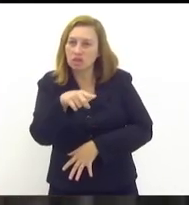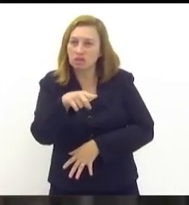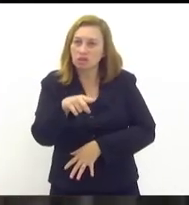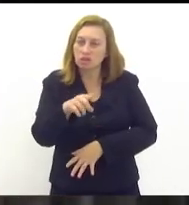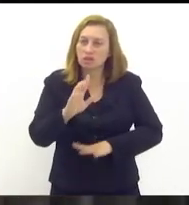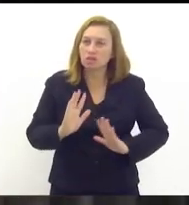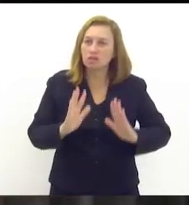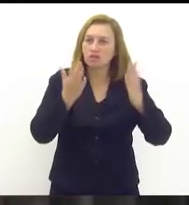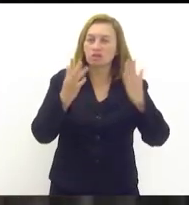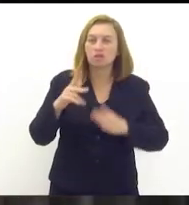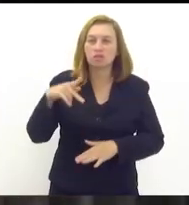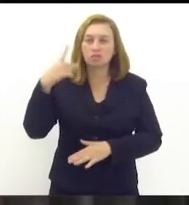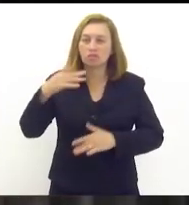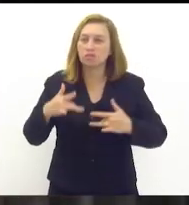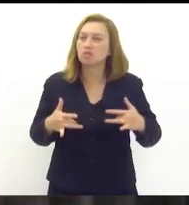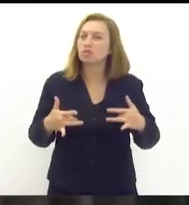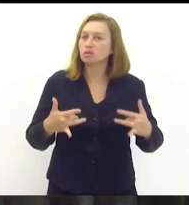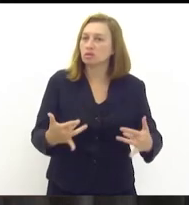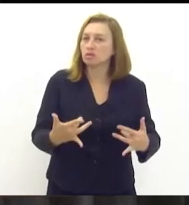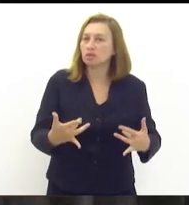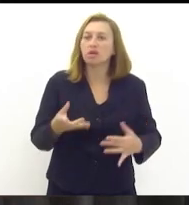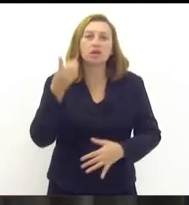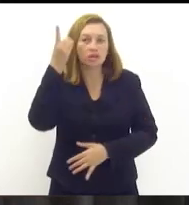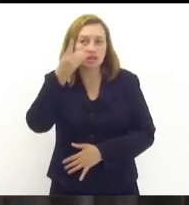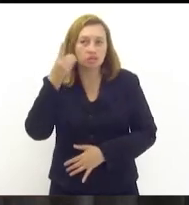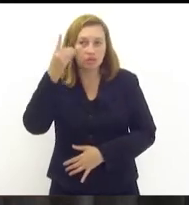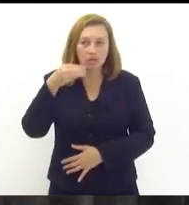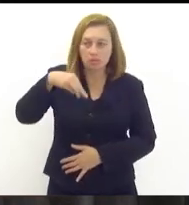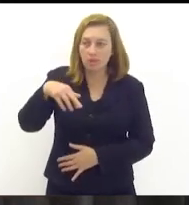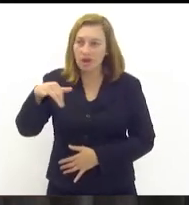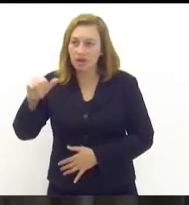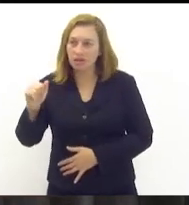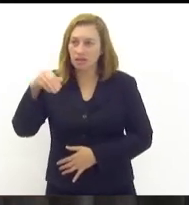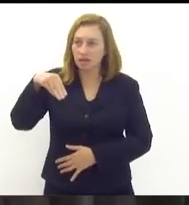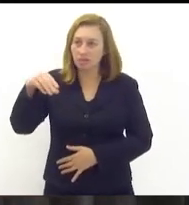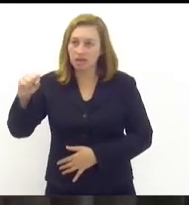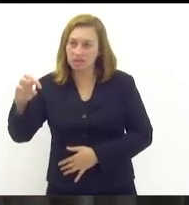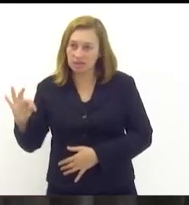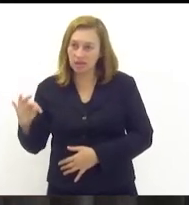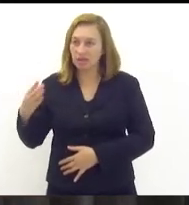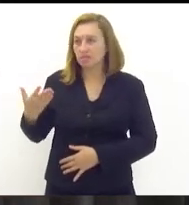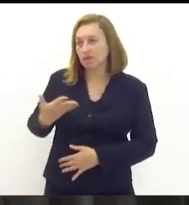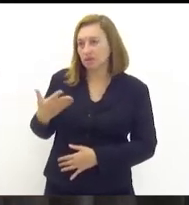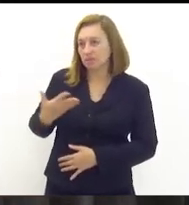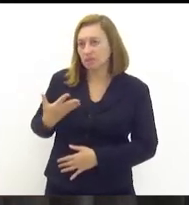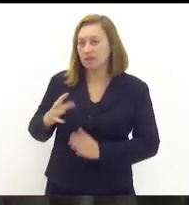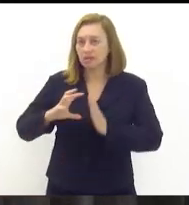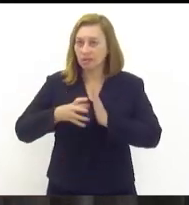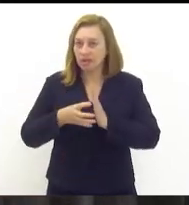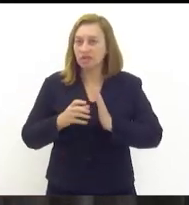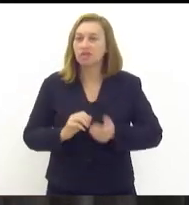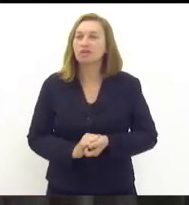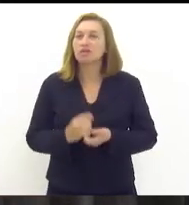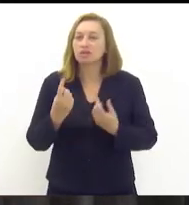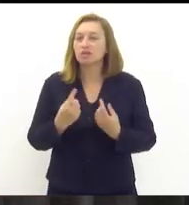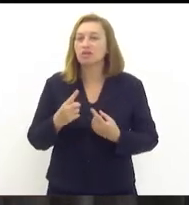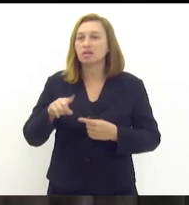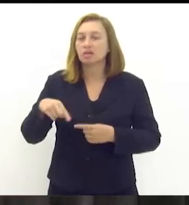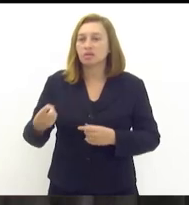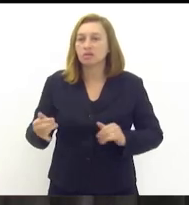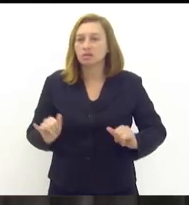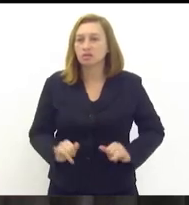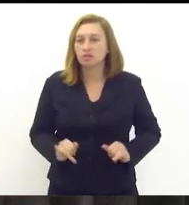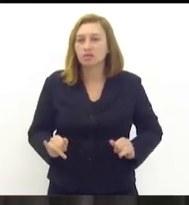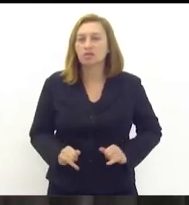cultural em solidariedade a deputada Marina do MST minha colega de bancada após o ataque que sofreu